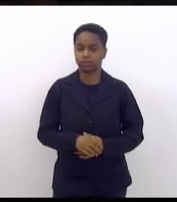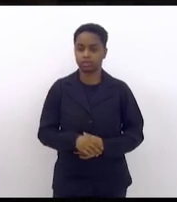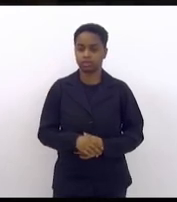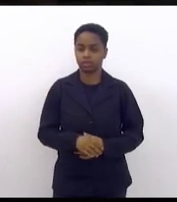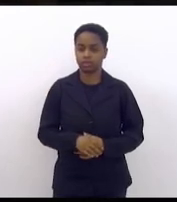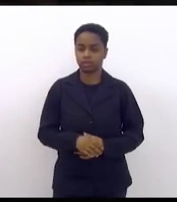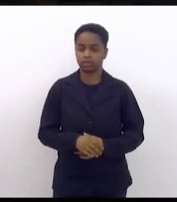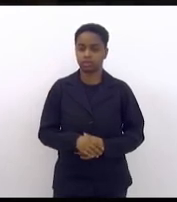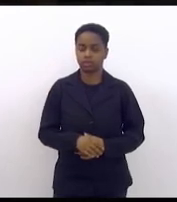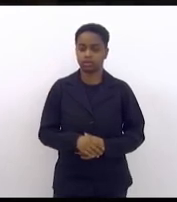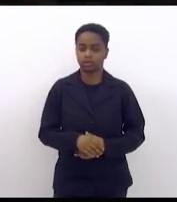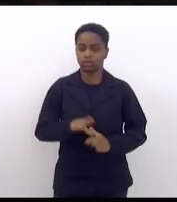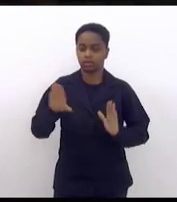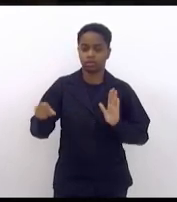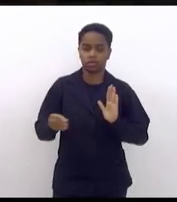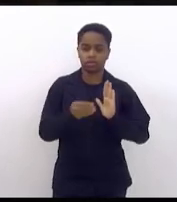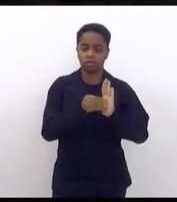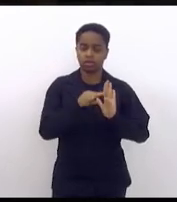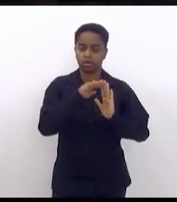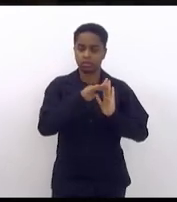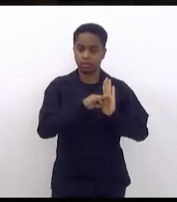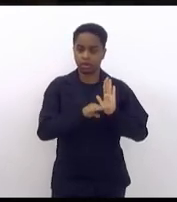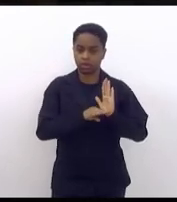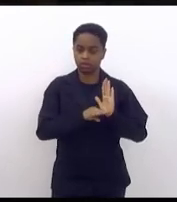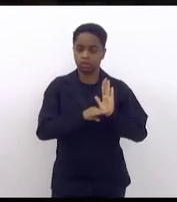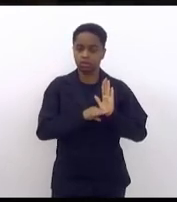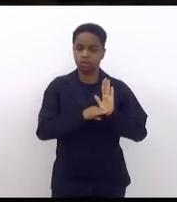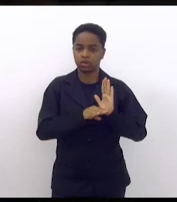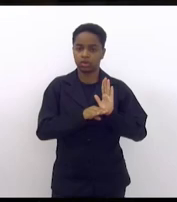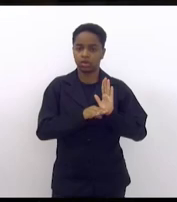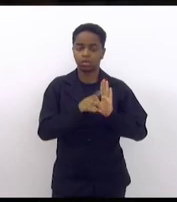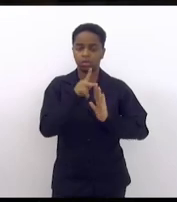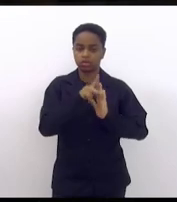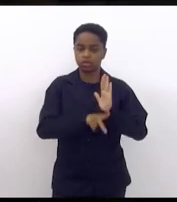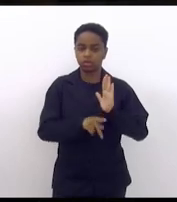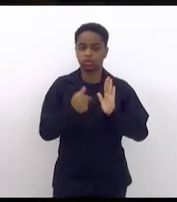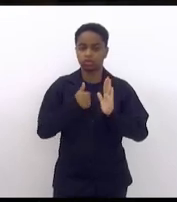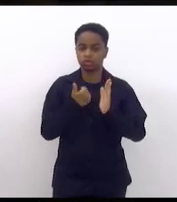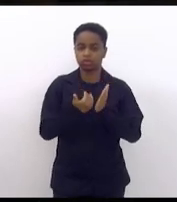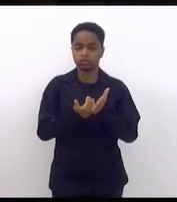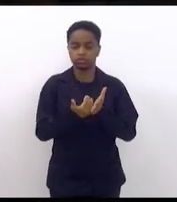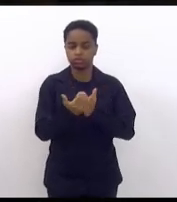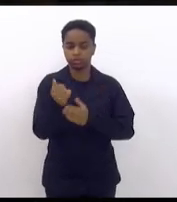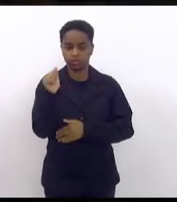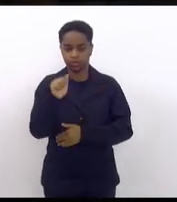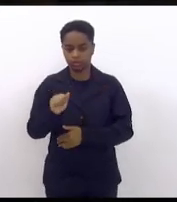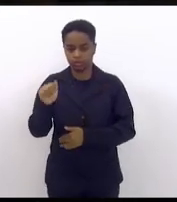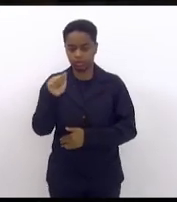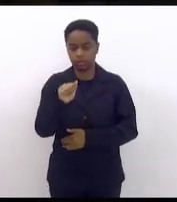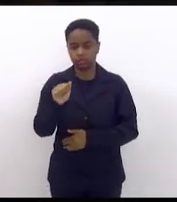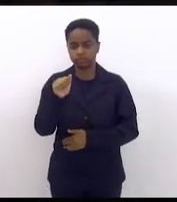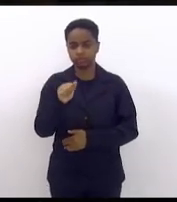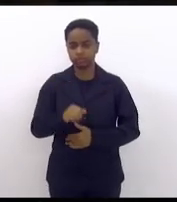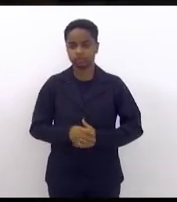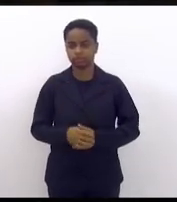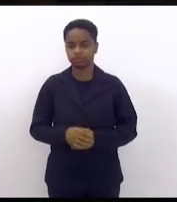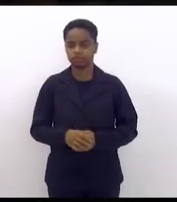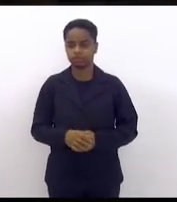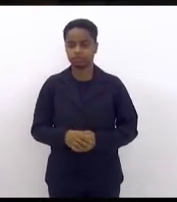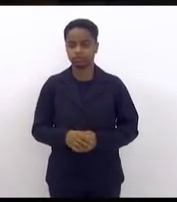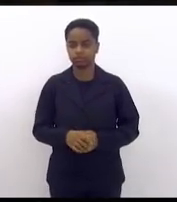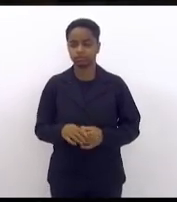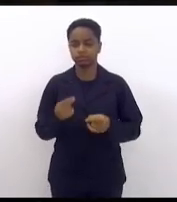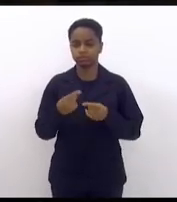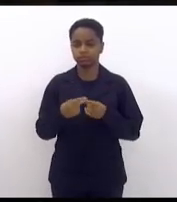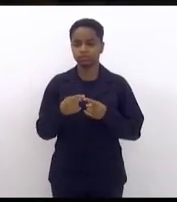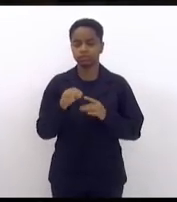trará a pauta, projeto que eu já entrei em agosto, que mexe no